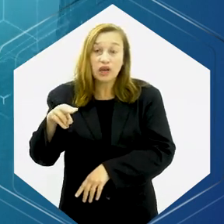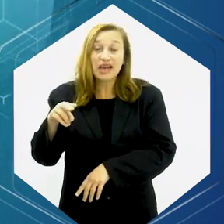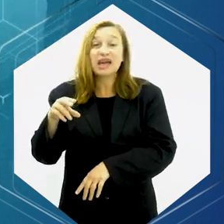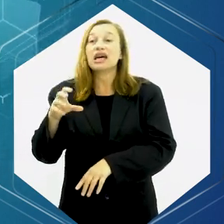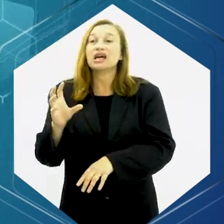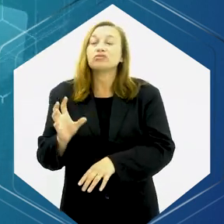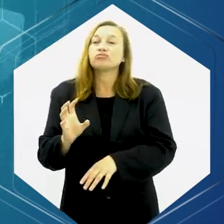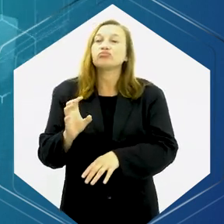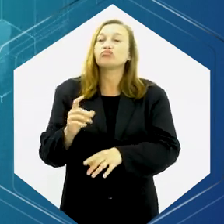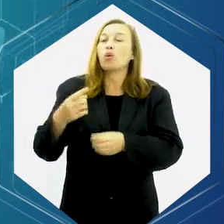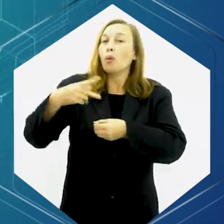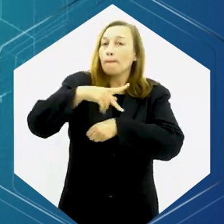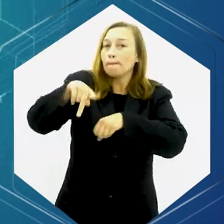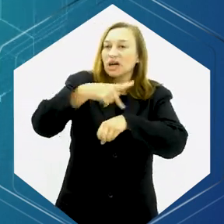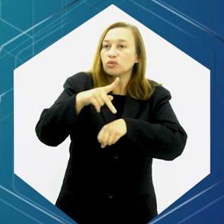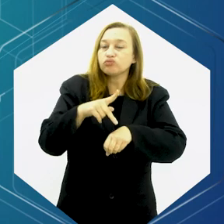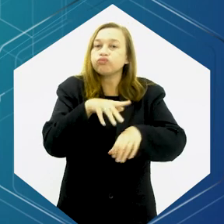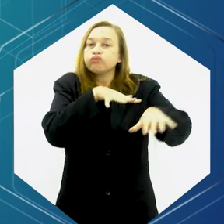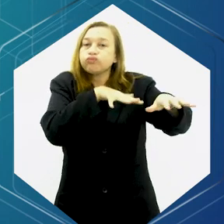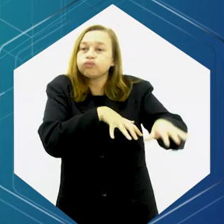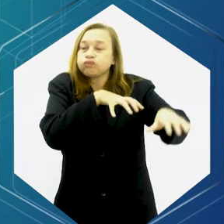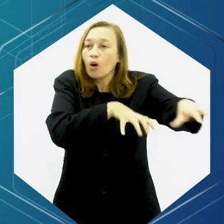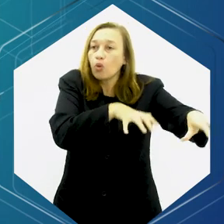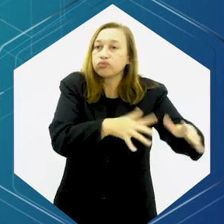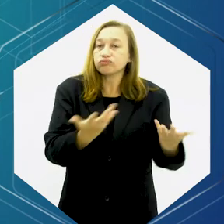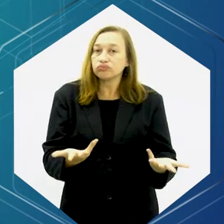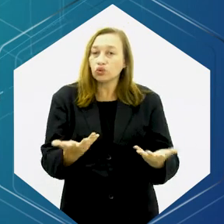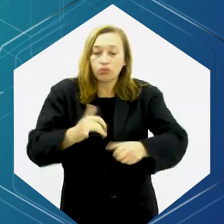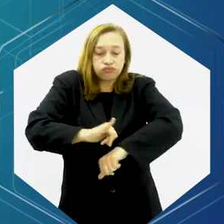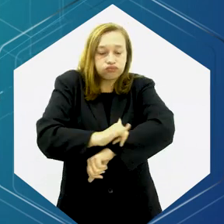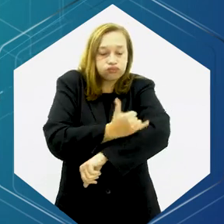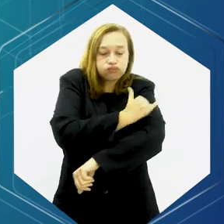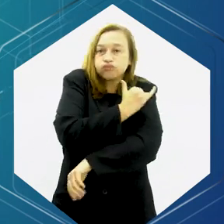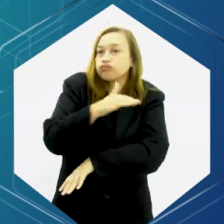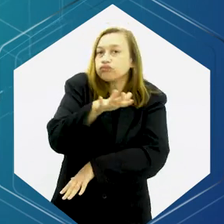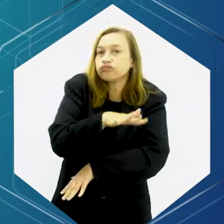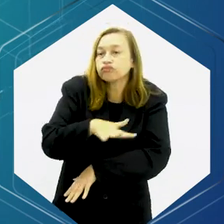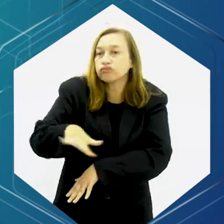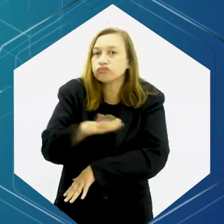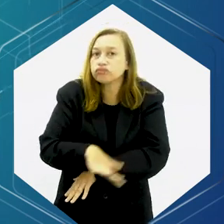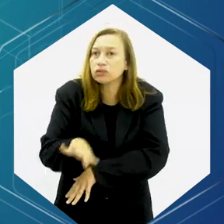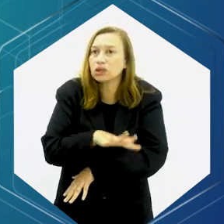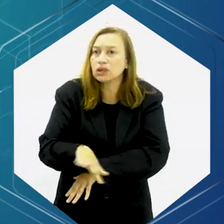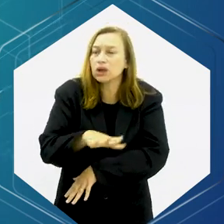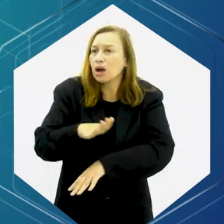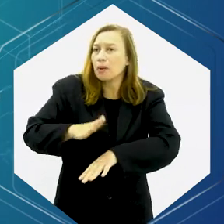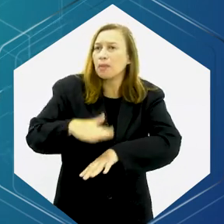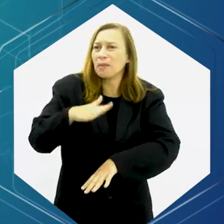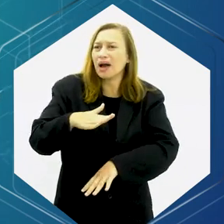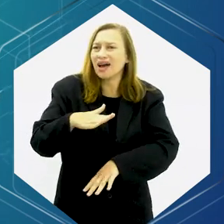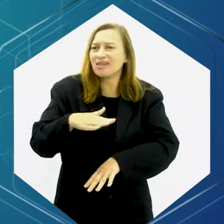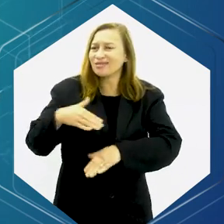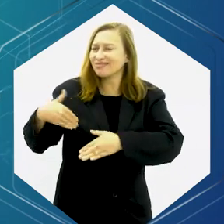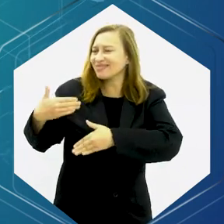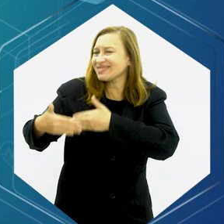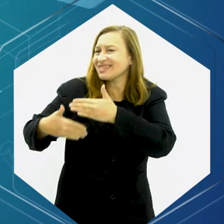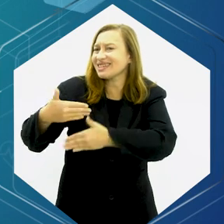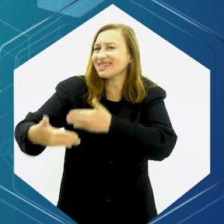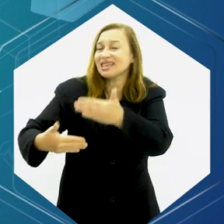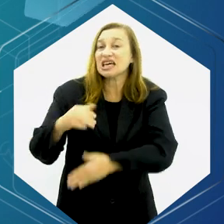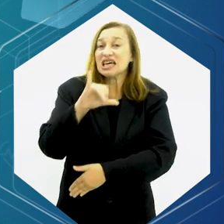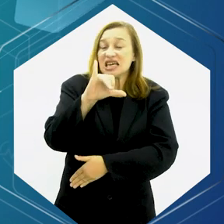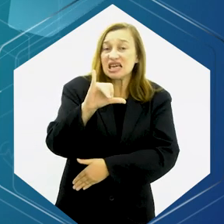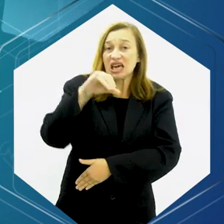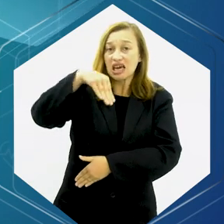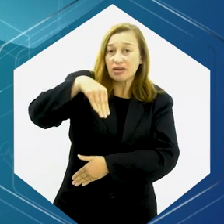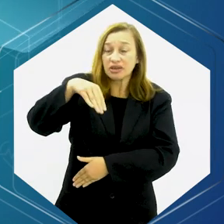avaliando algumas questões relacionadas eh sobre a obesidade infantil mas Mais especificamente sobre trajetórias de IMC que